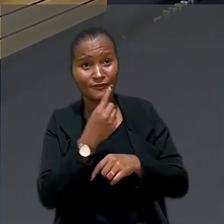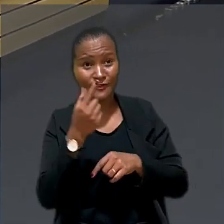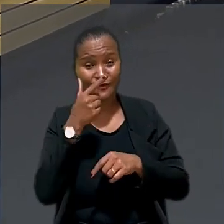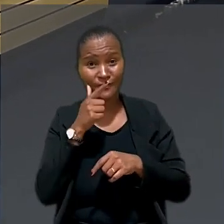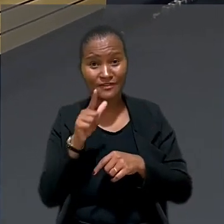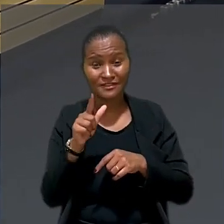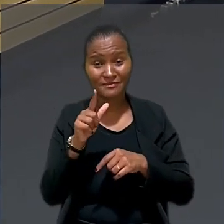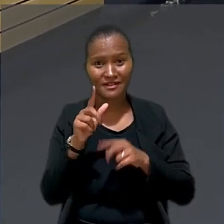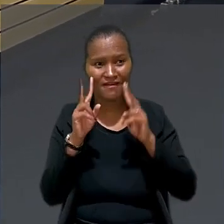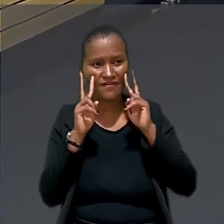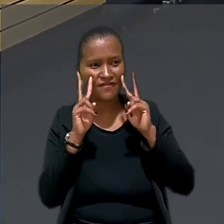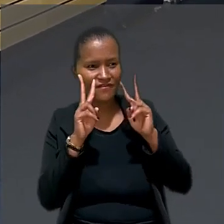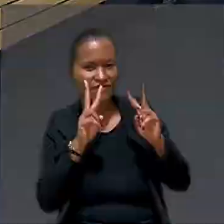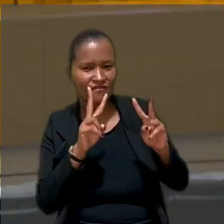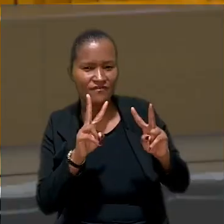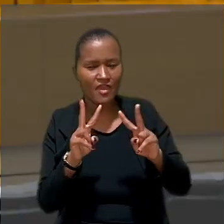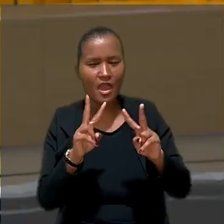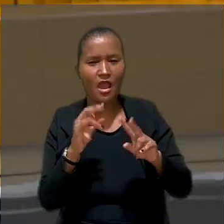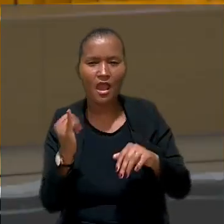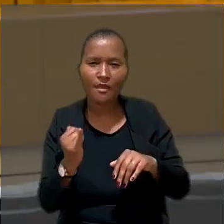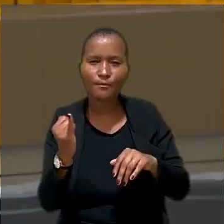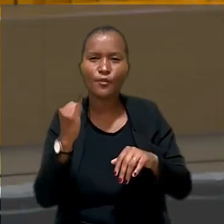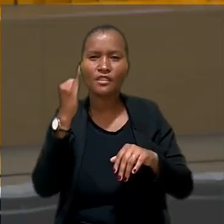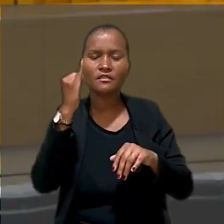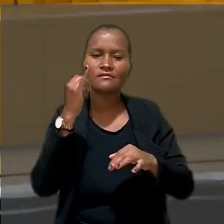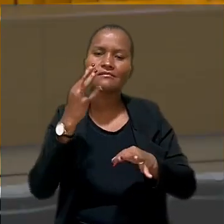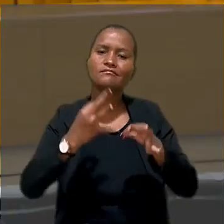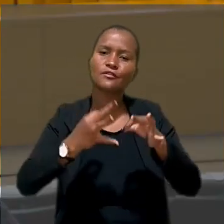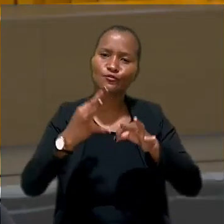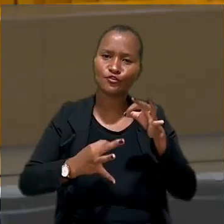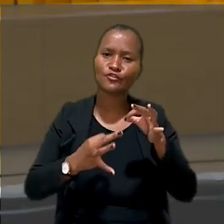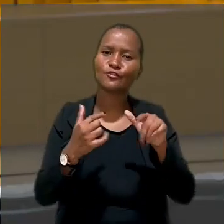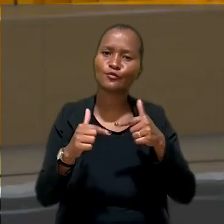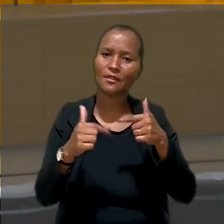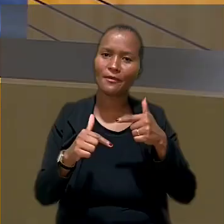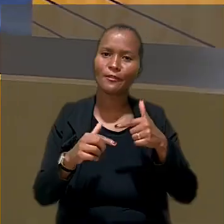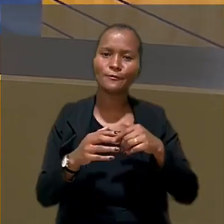gente consegue ver a importância